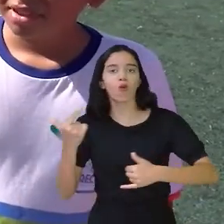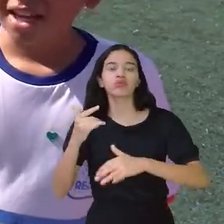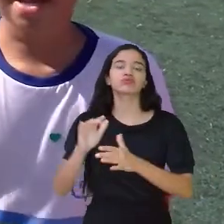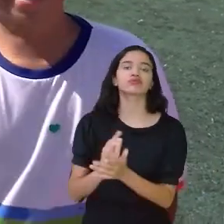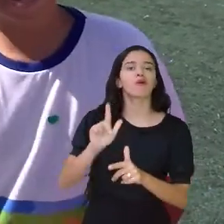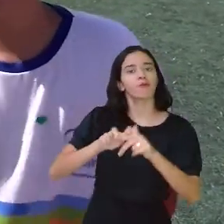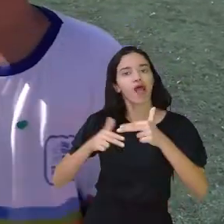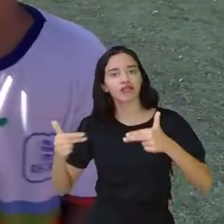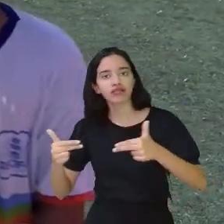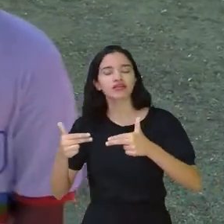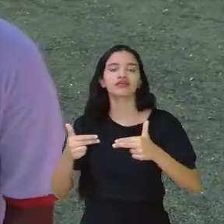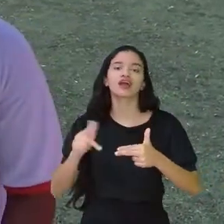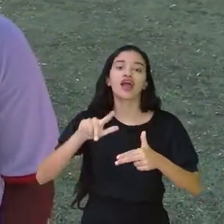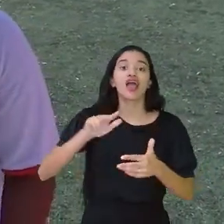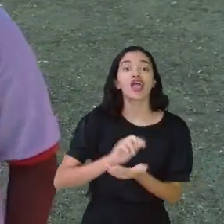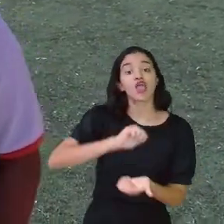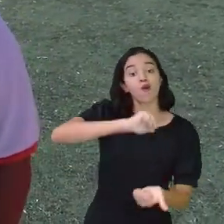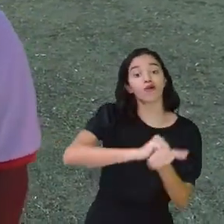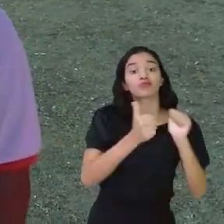material